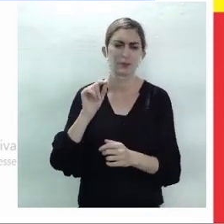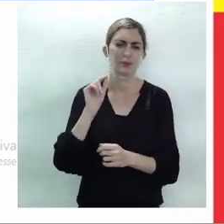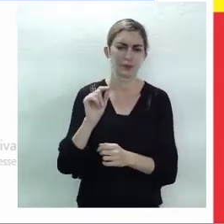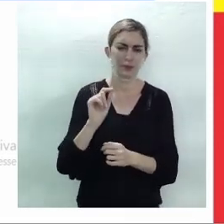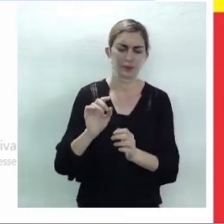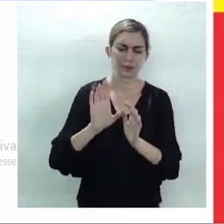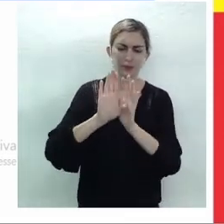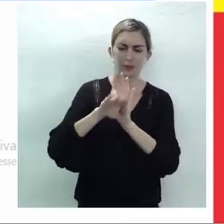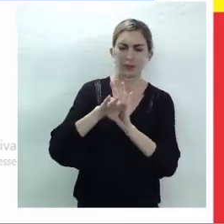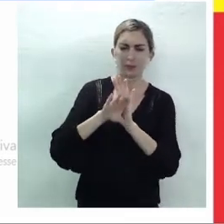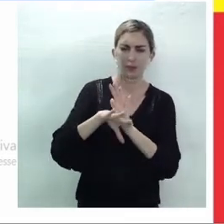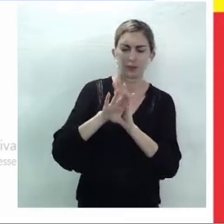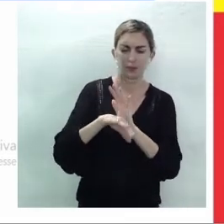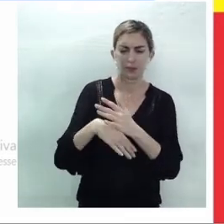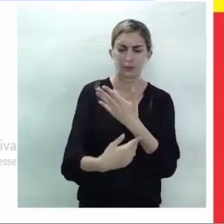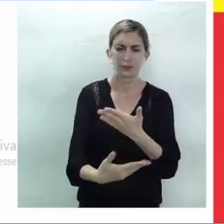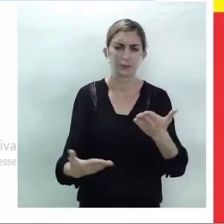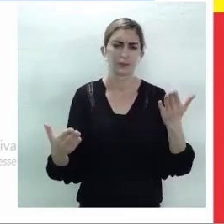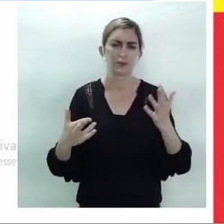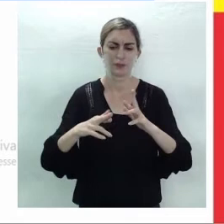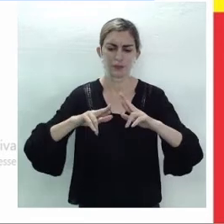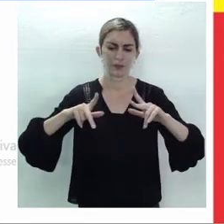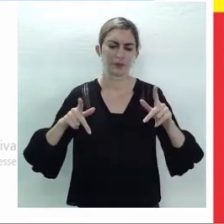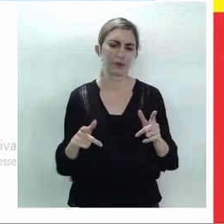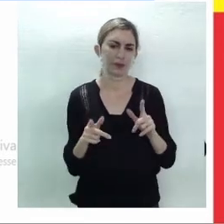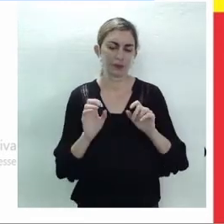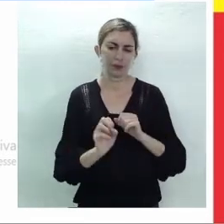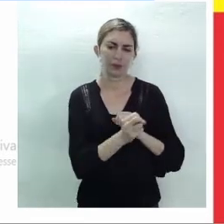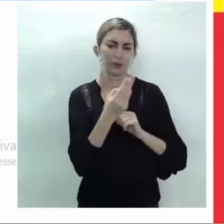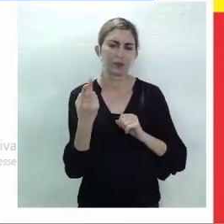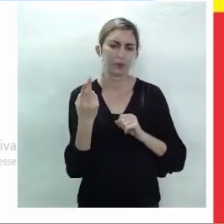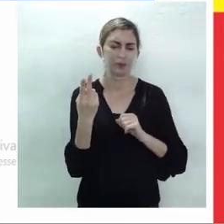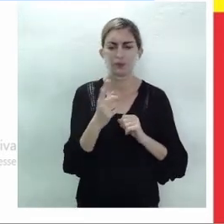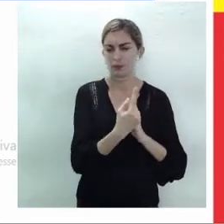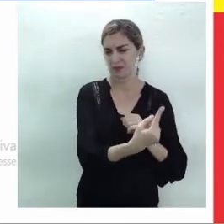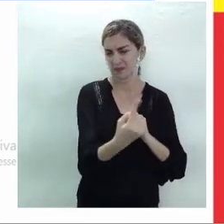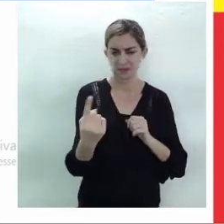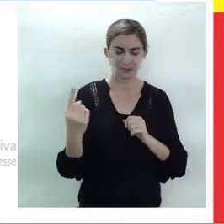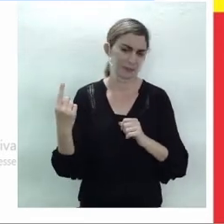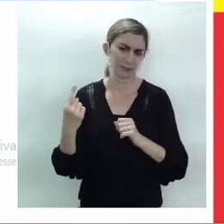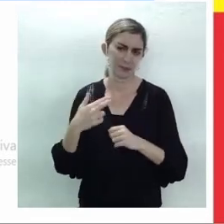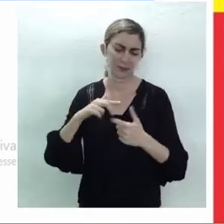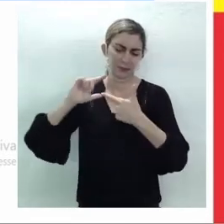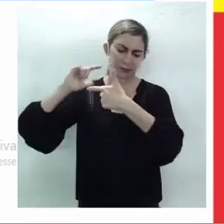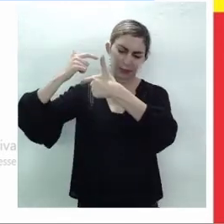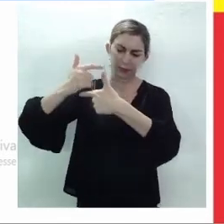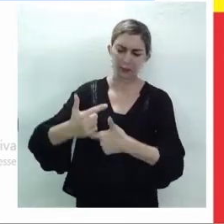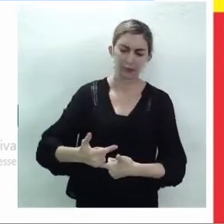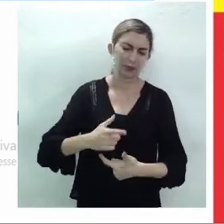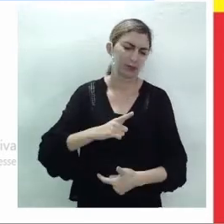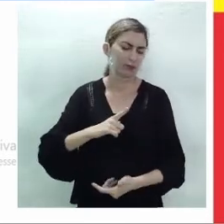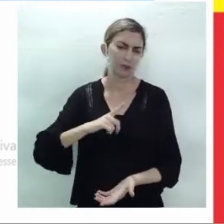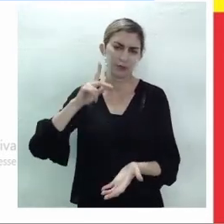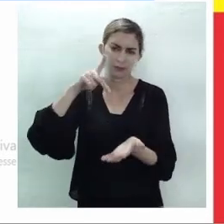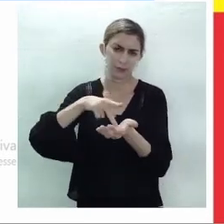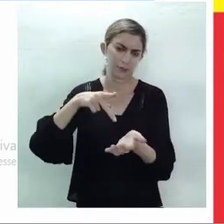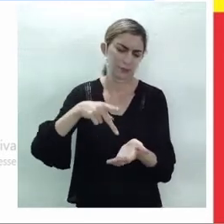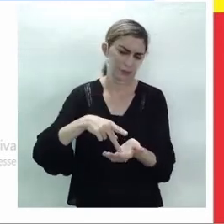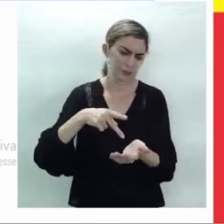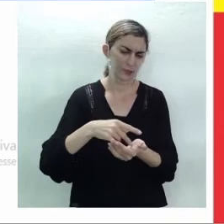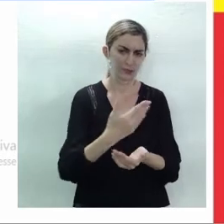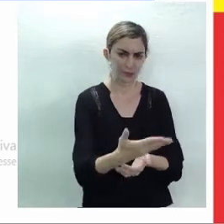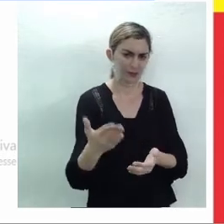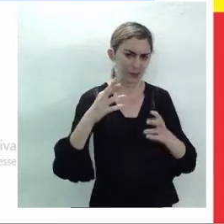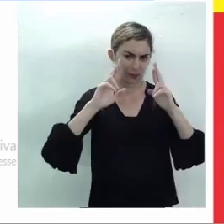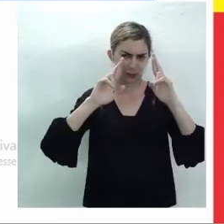é conceitualizada de forma diferente. Ou seja, cada religião, cada tradição tem a sua verdade e